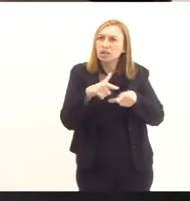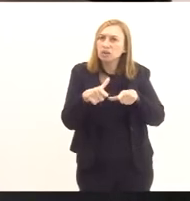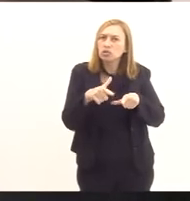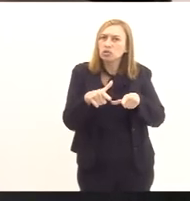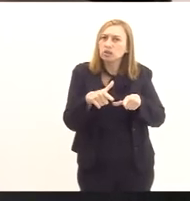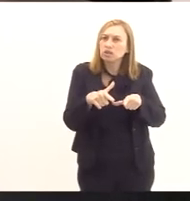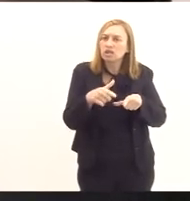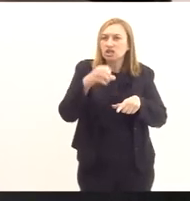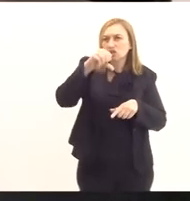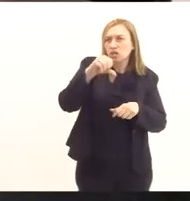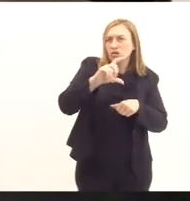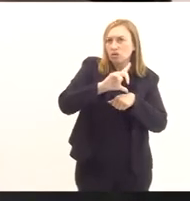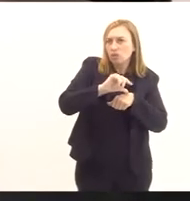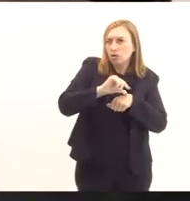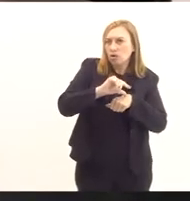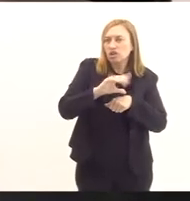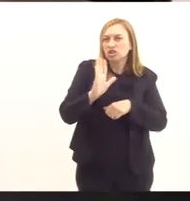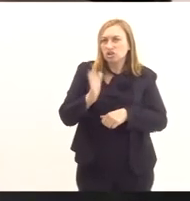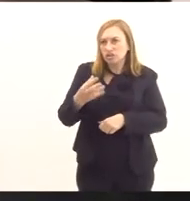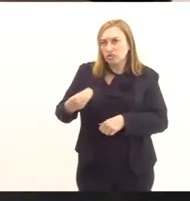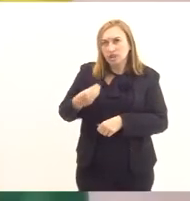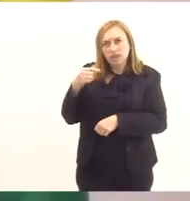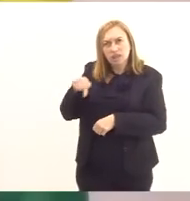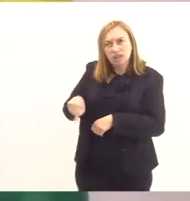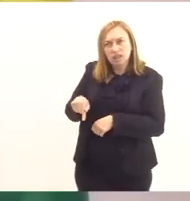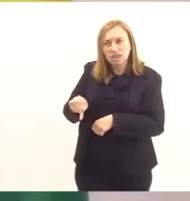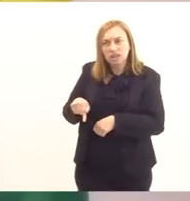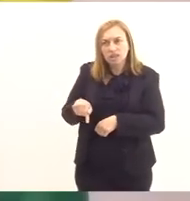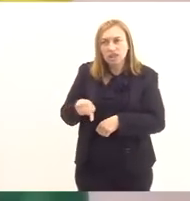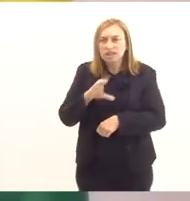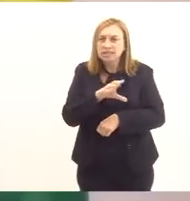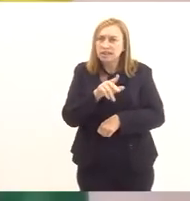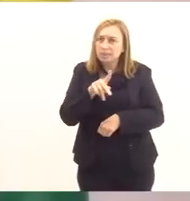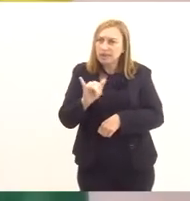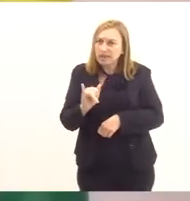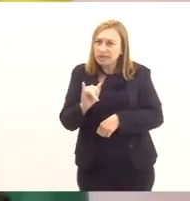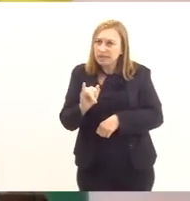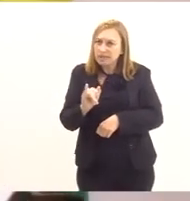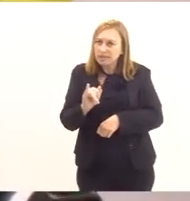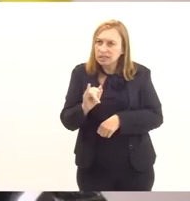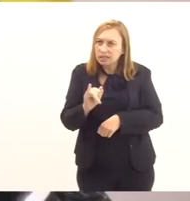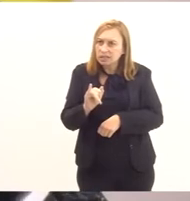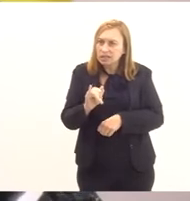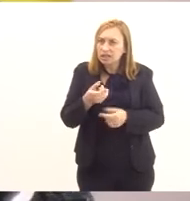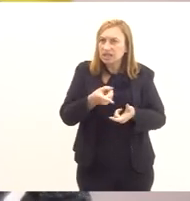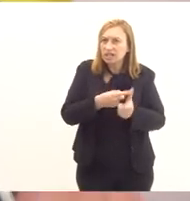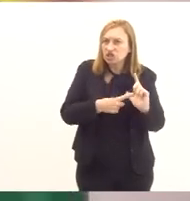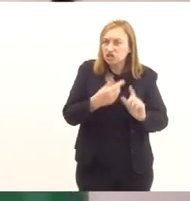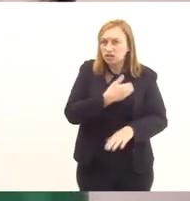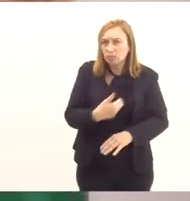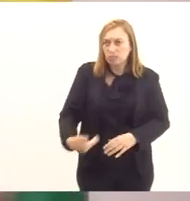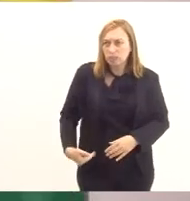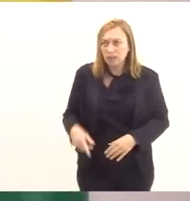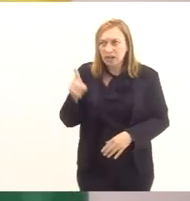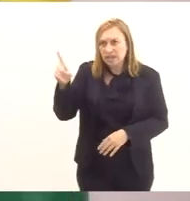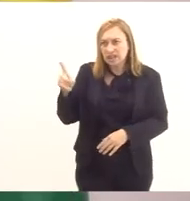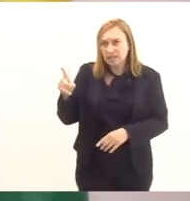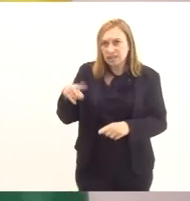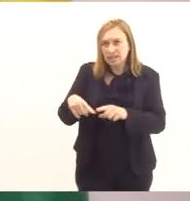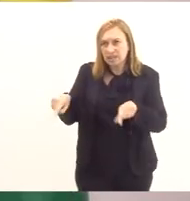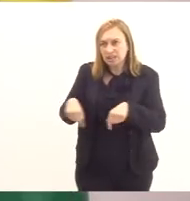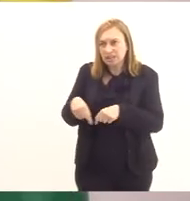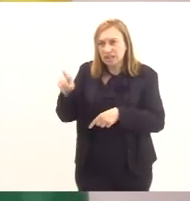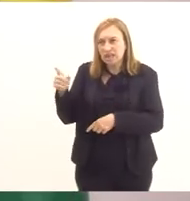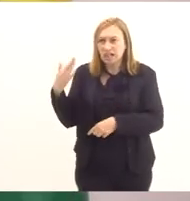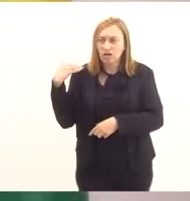as 9 horas eu já tava aqui por ocasião da CPI do da dívida pública foi aqui na sala ao